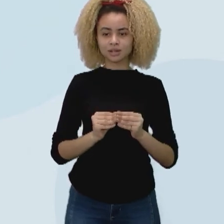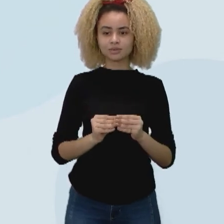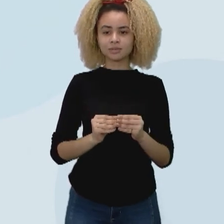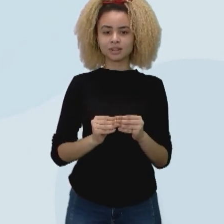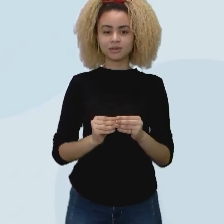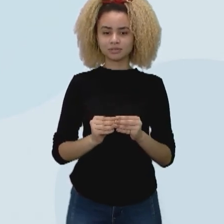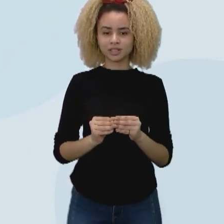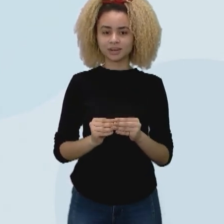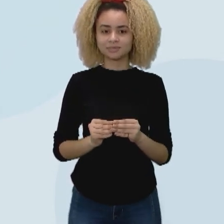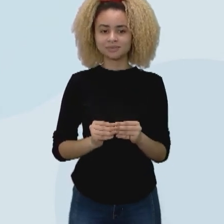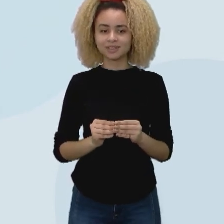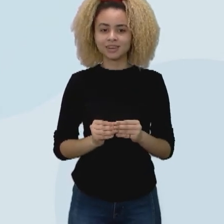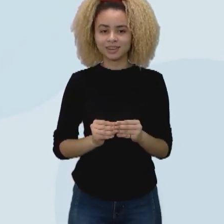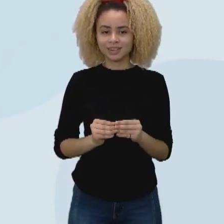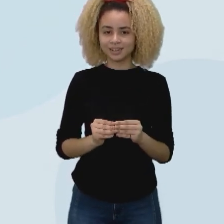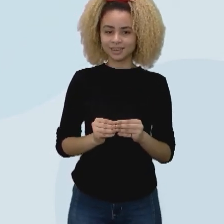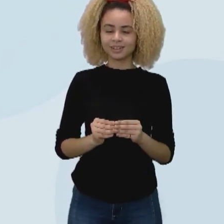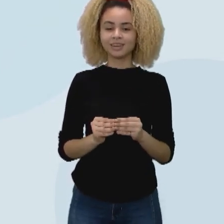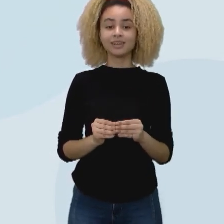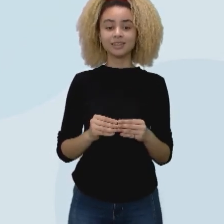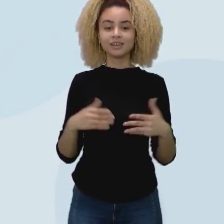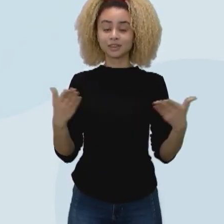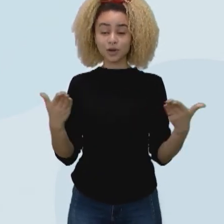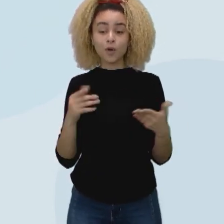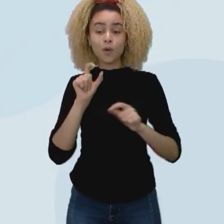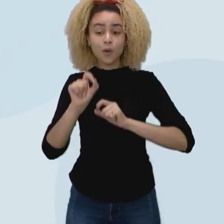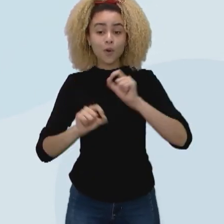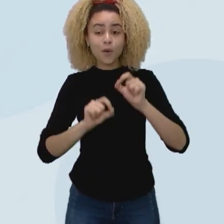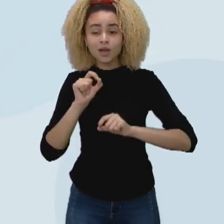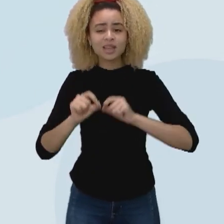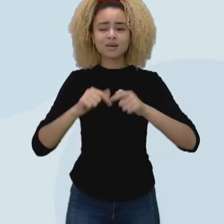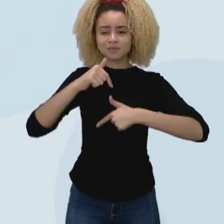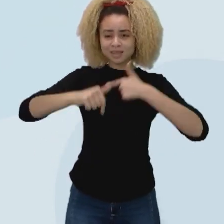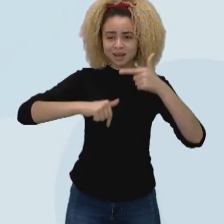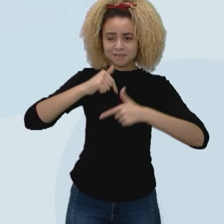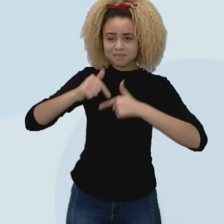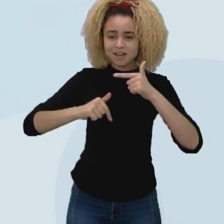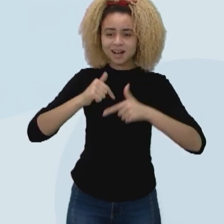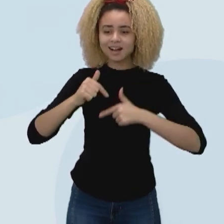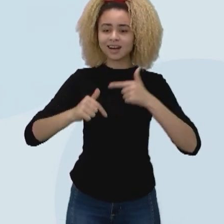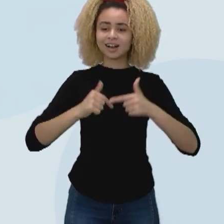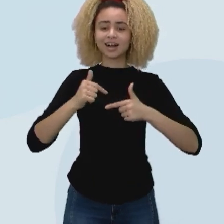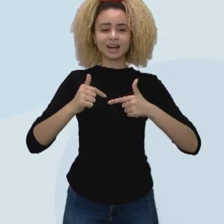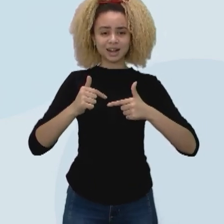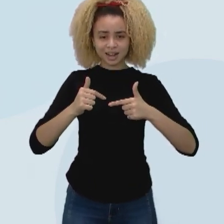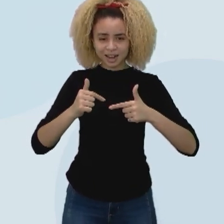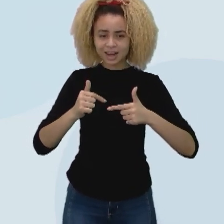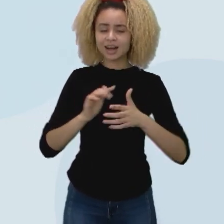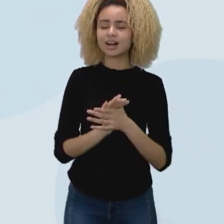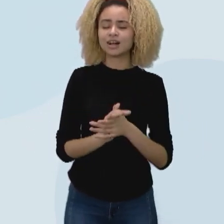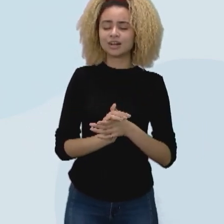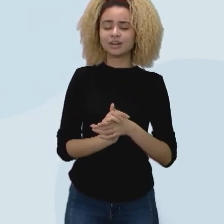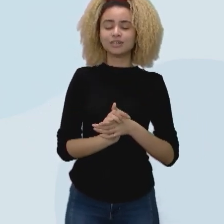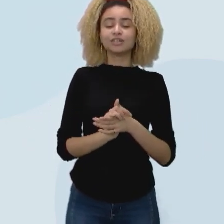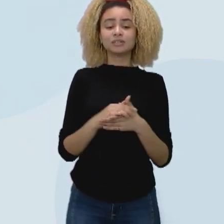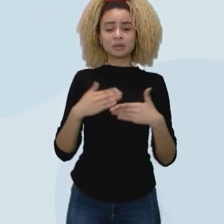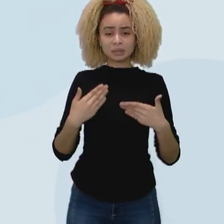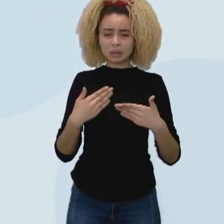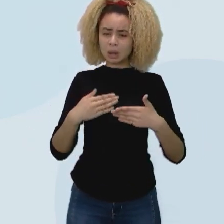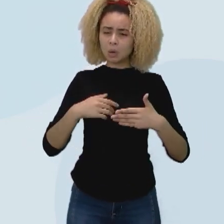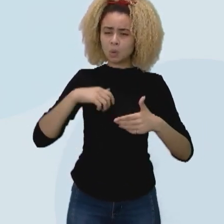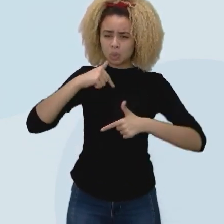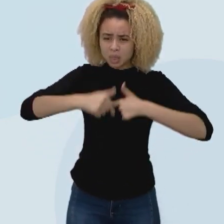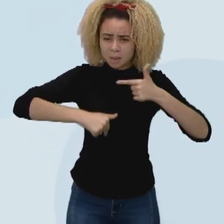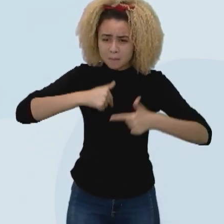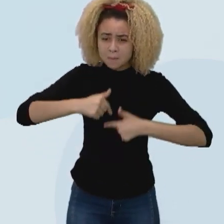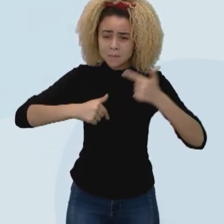E hoje culmina no que mesmo na uberização, né? Ou seja, num processo de exploração ainda maior do trabalho,